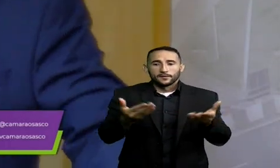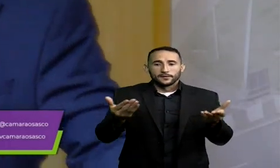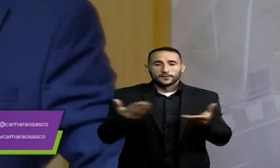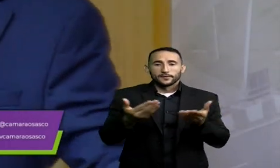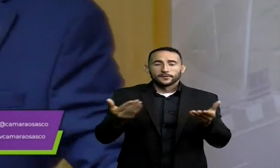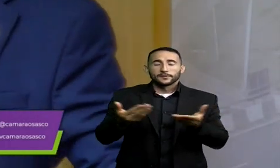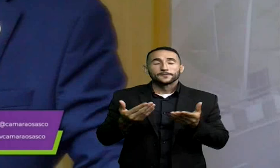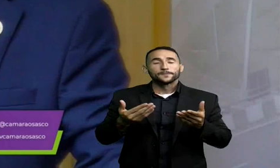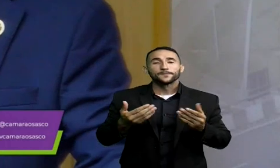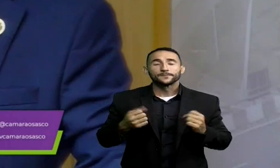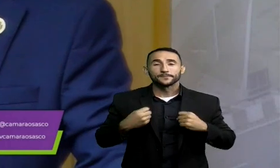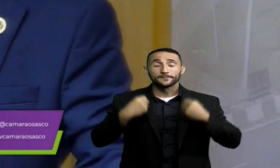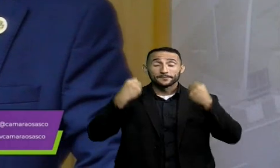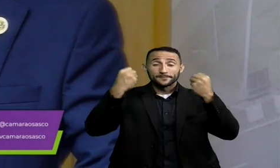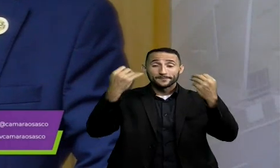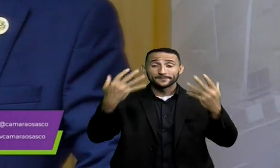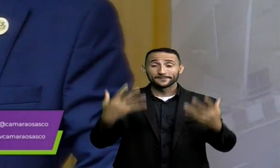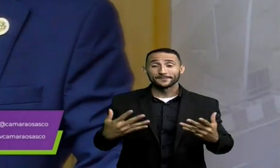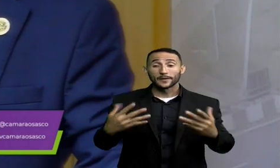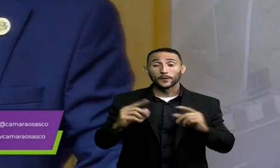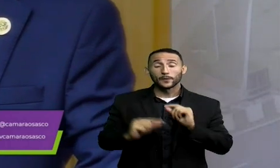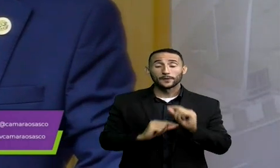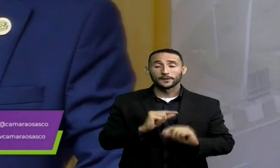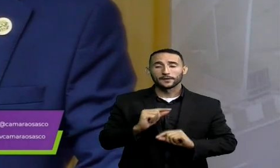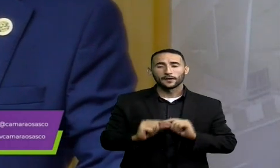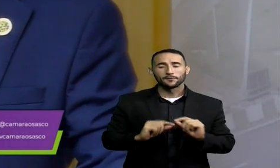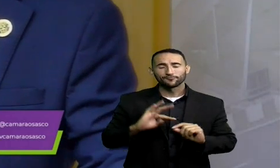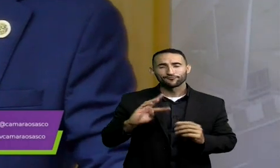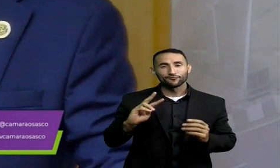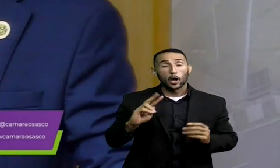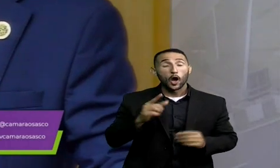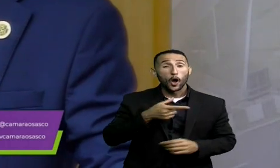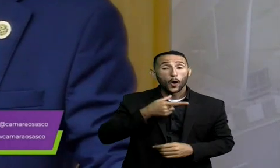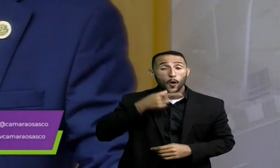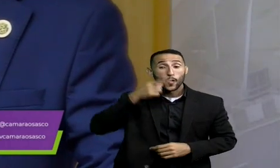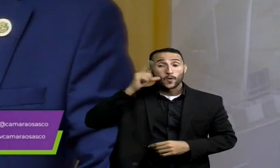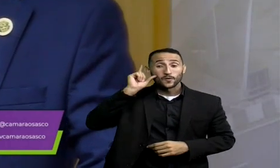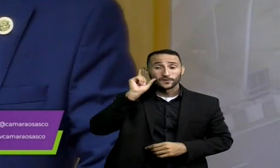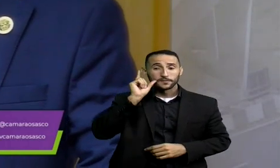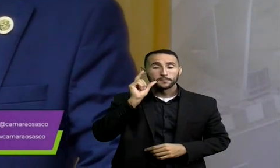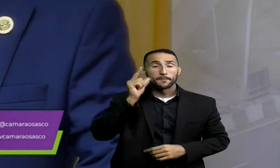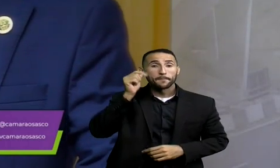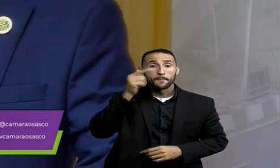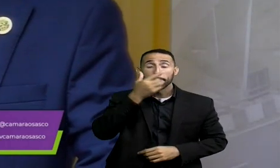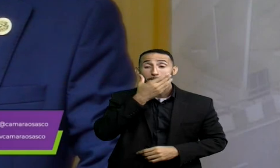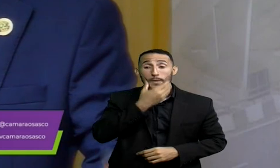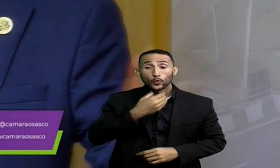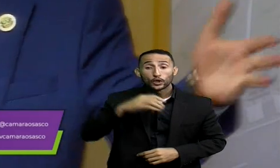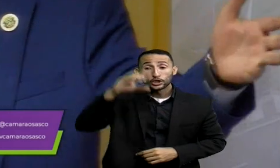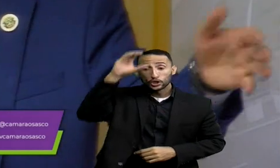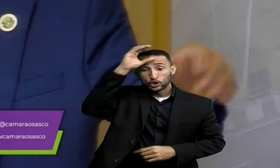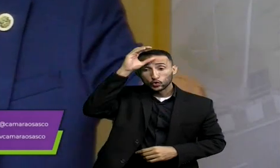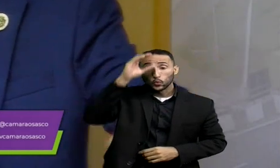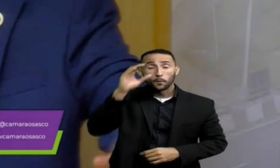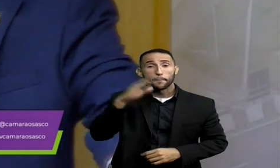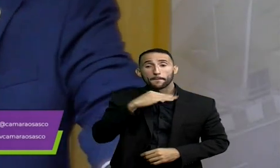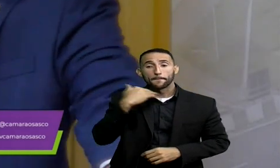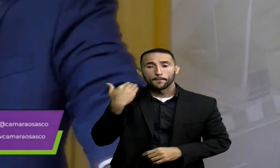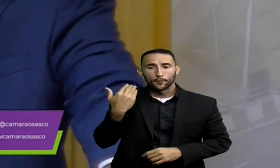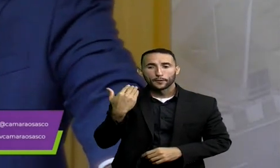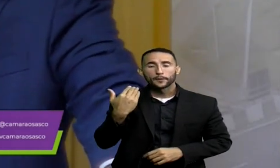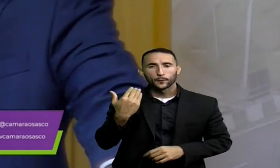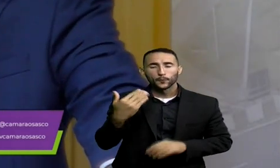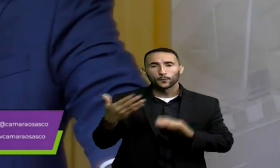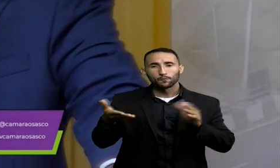para falar que perdi um tio ontem né irmão da minha mãe perdi minha mãe